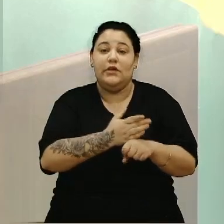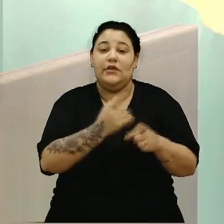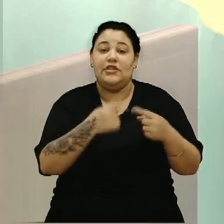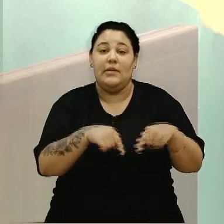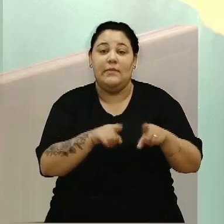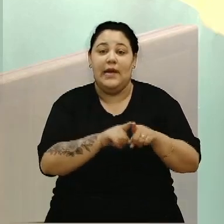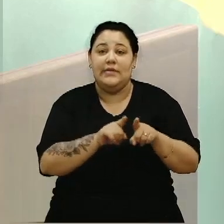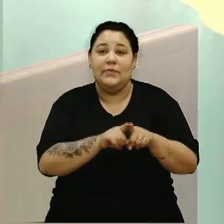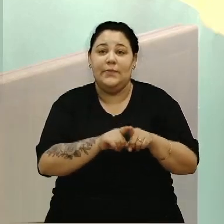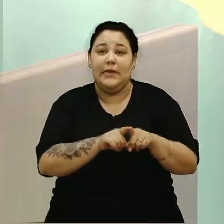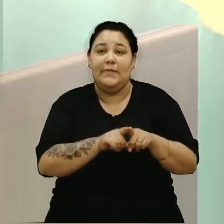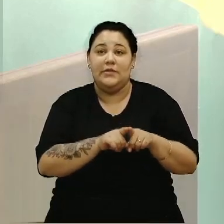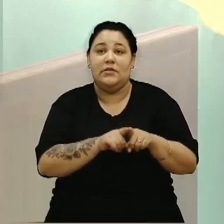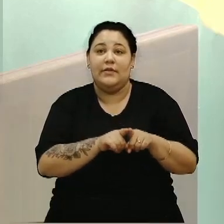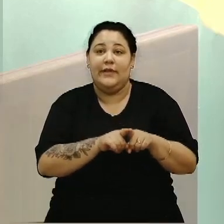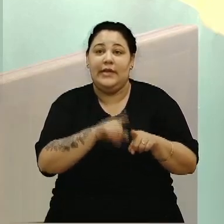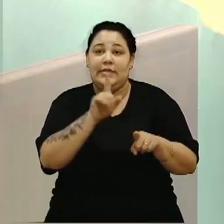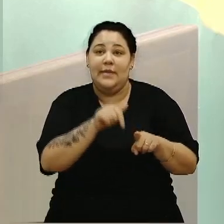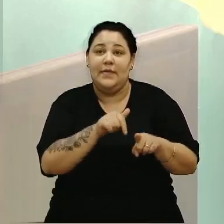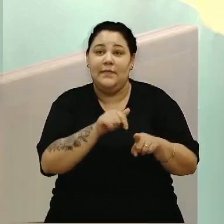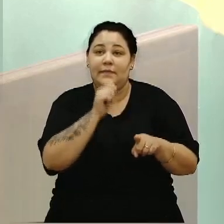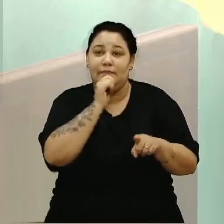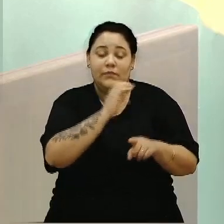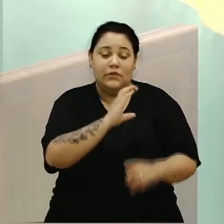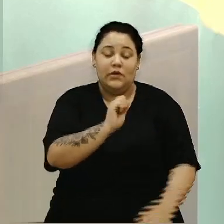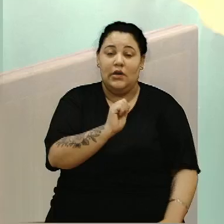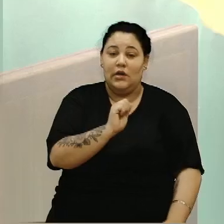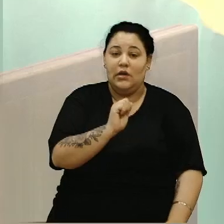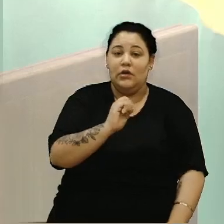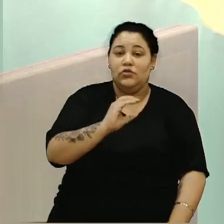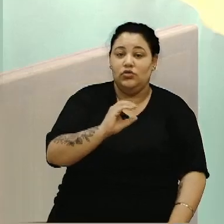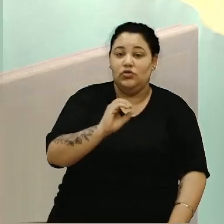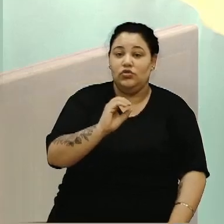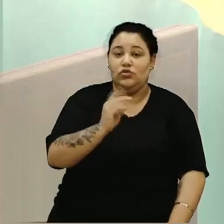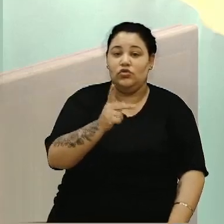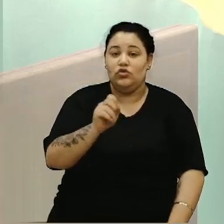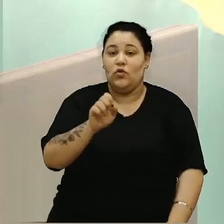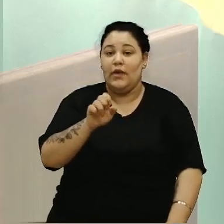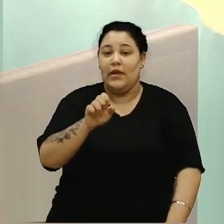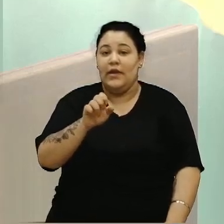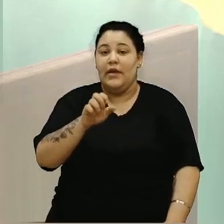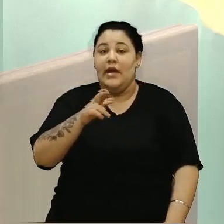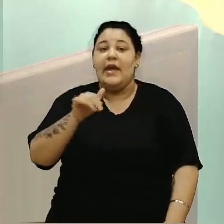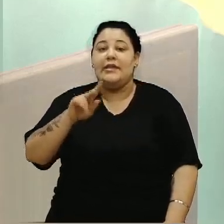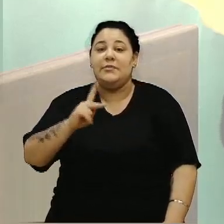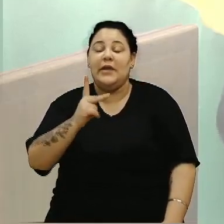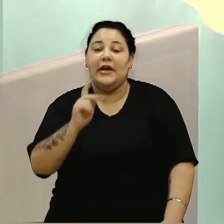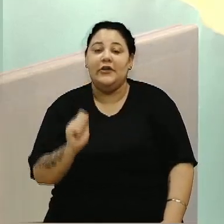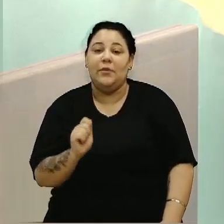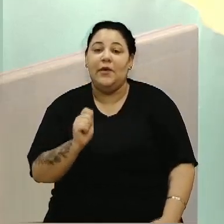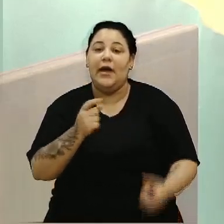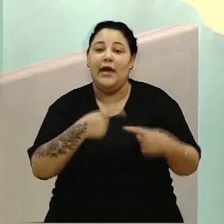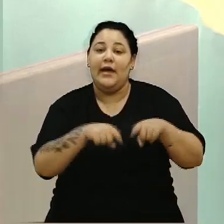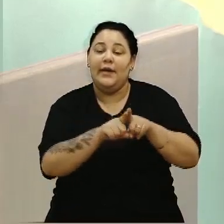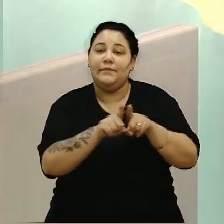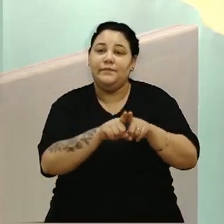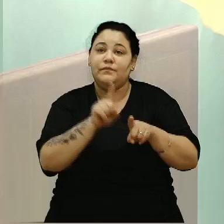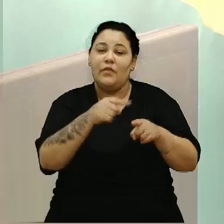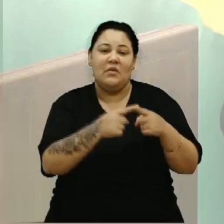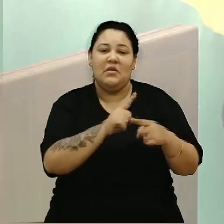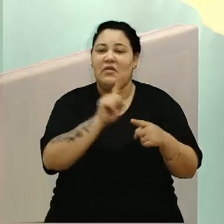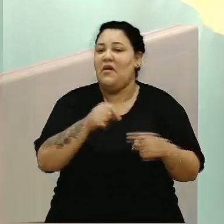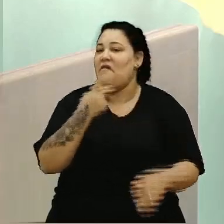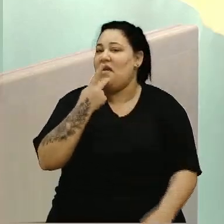o Cachoeirinha nesses piscinões? Por quê? E não venham me dizer que aquela